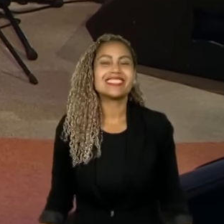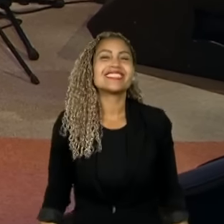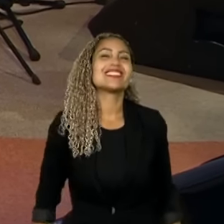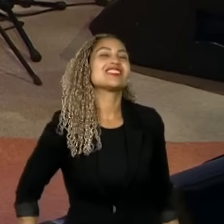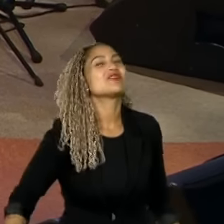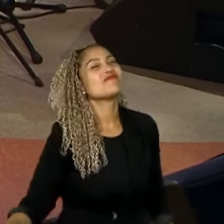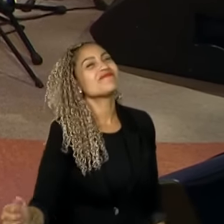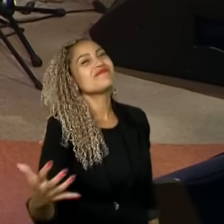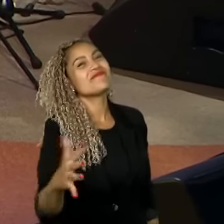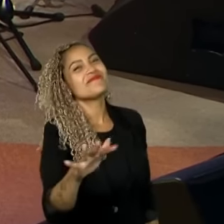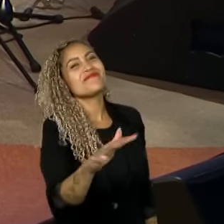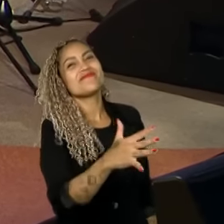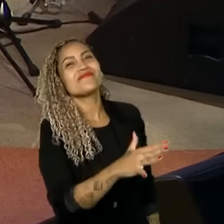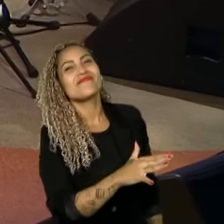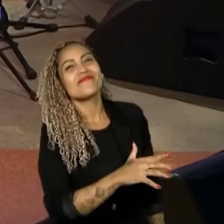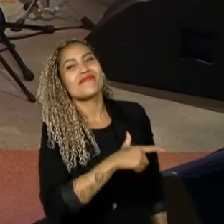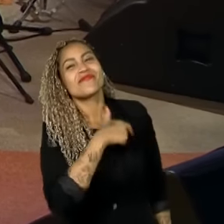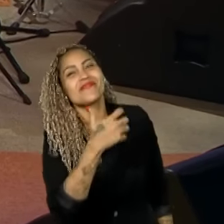nararara,